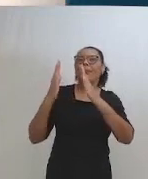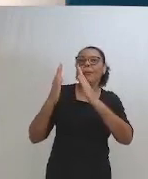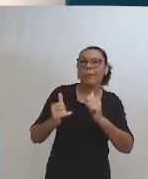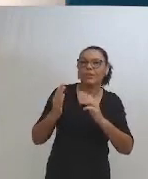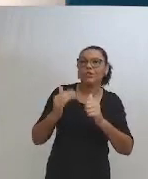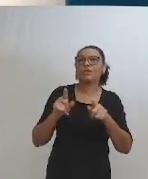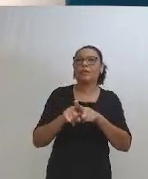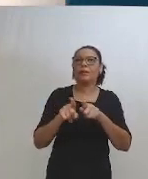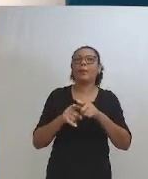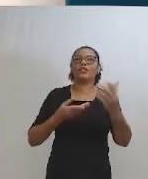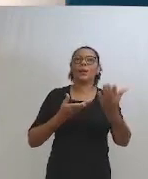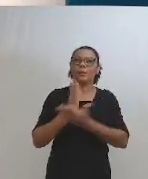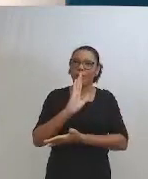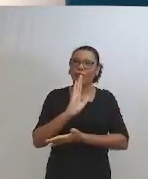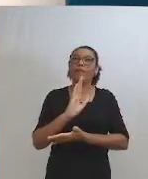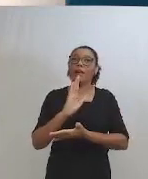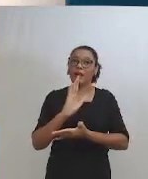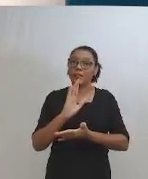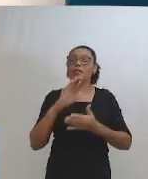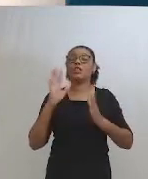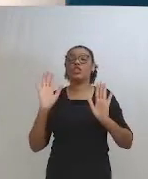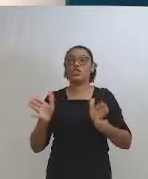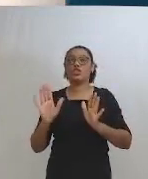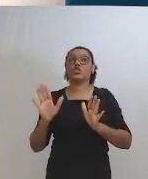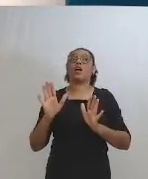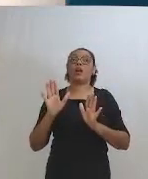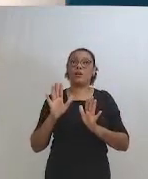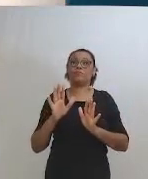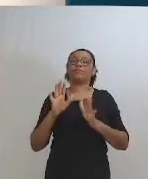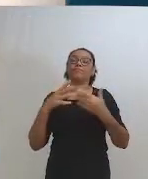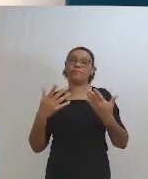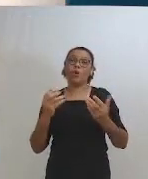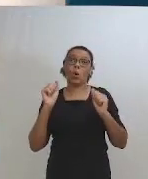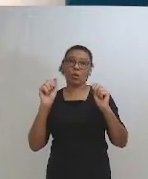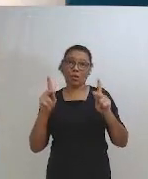como válidas, por ocasião do julgamento do RMS